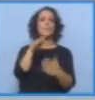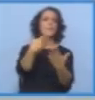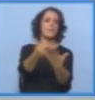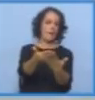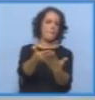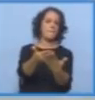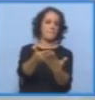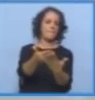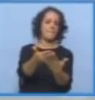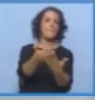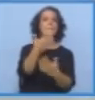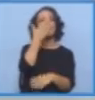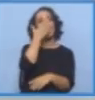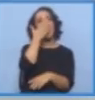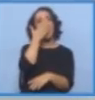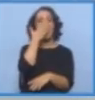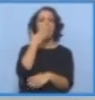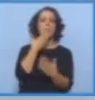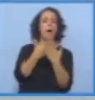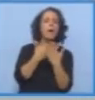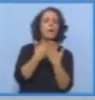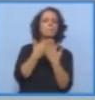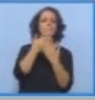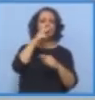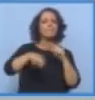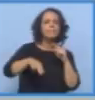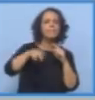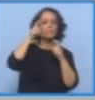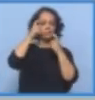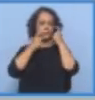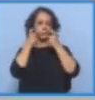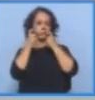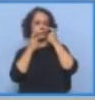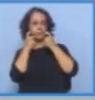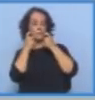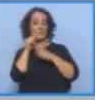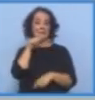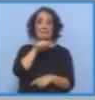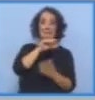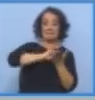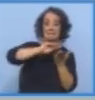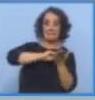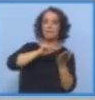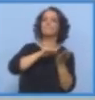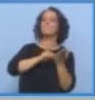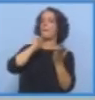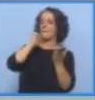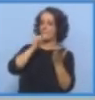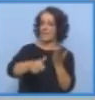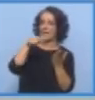eu diria, coloca interpelações. E aqui temos exatamente, o autor trabalhou bem este